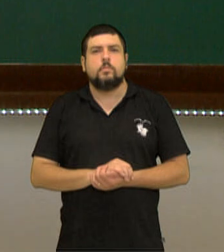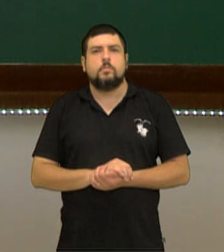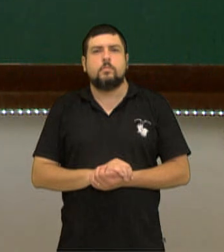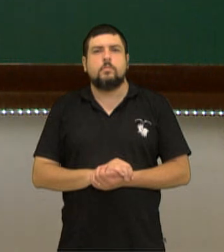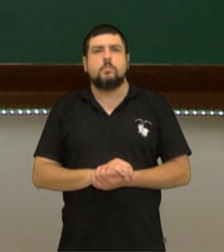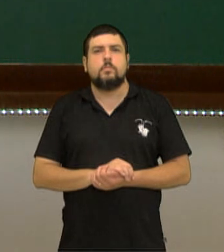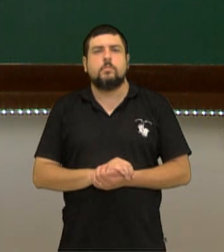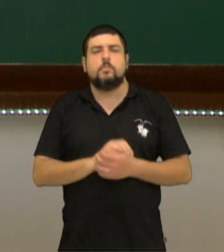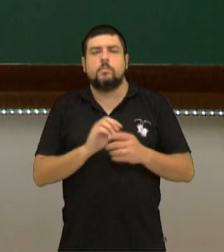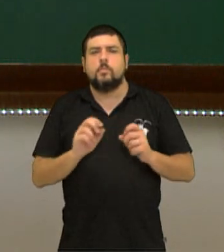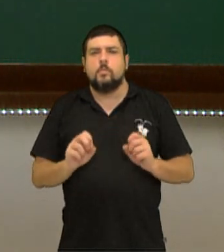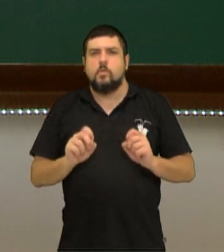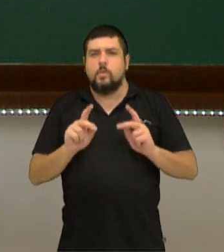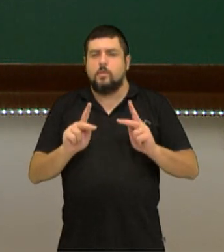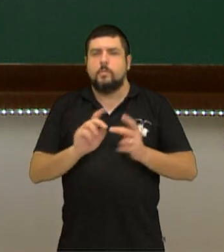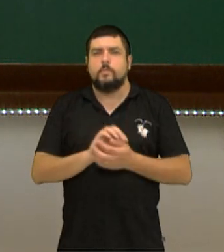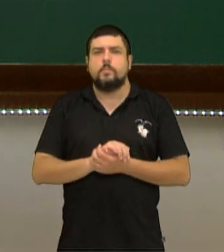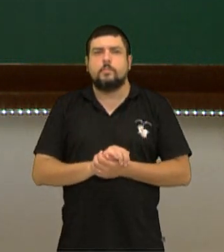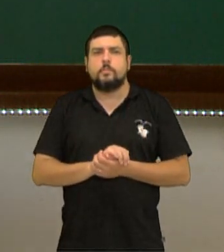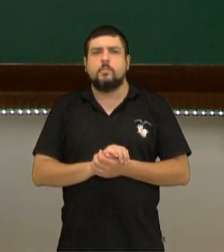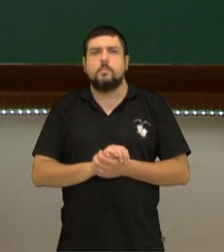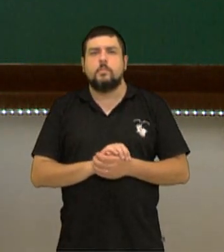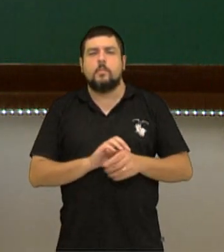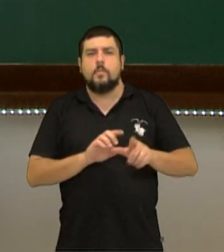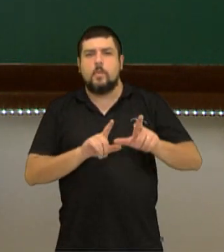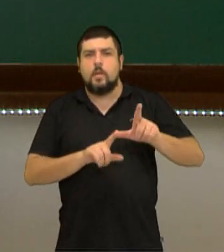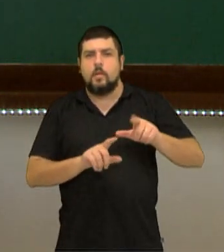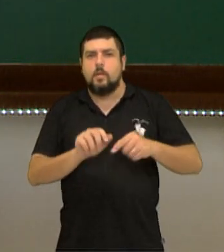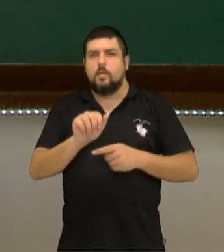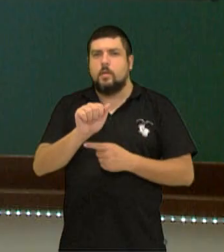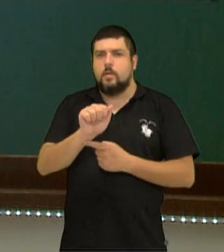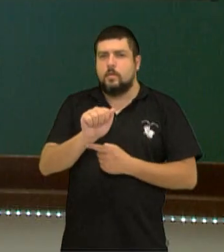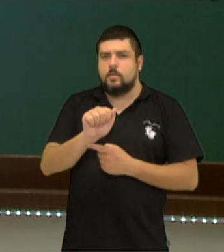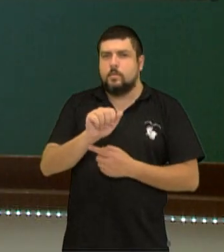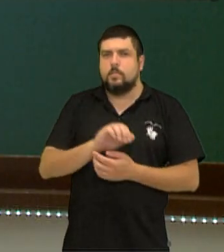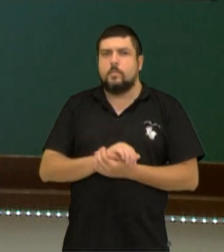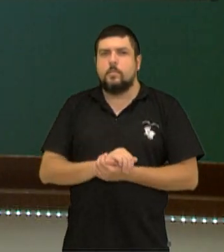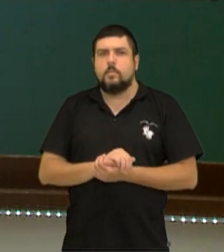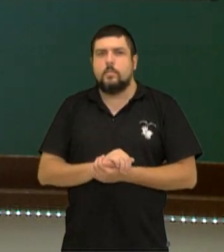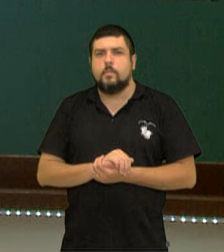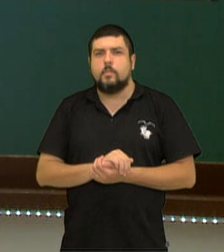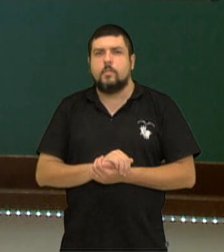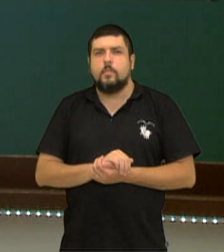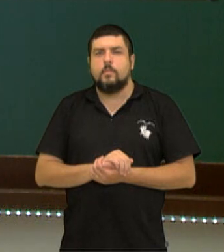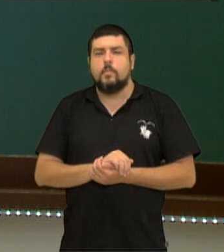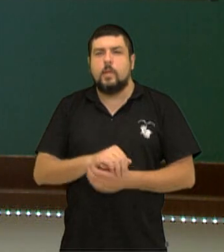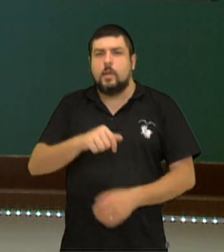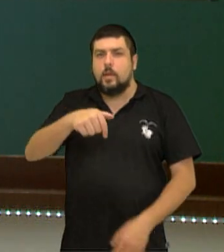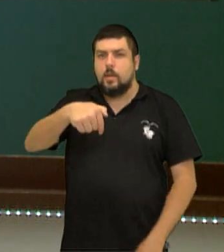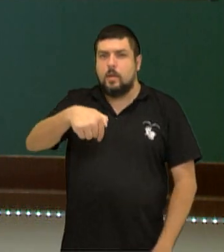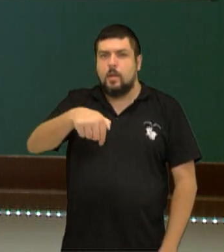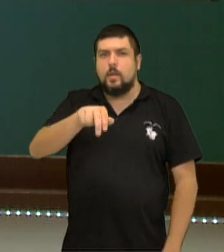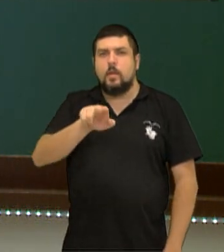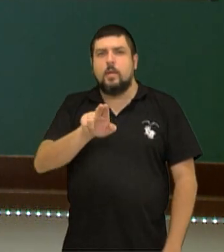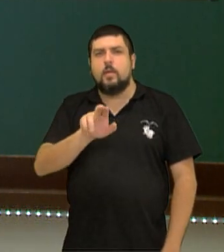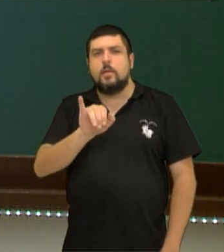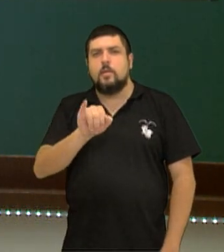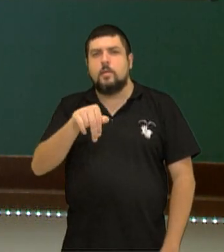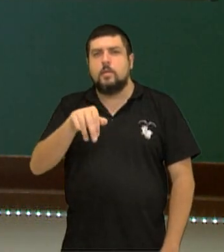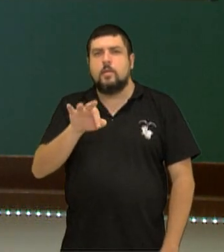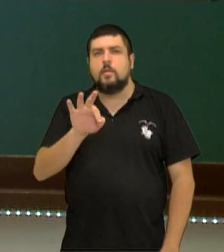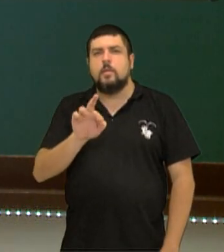Vamos lá? Na letra A, então, veja, quíntuplo de 18. Quíntuplo significa que eu vou multiplicar